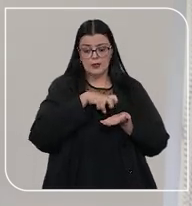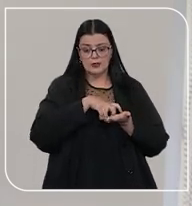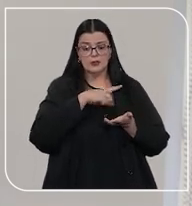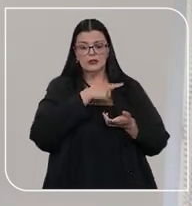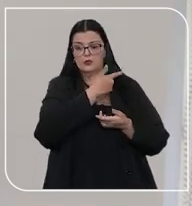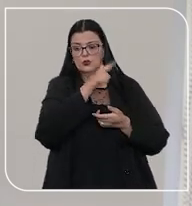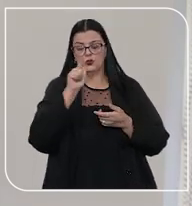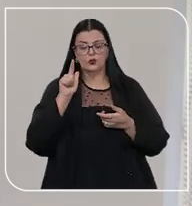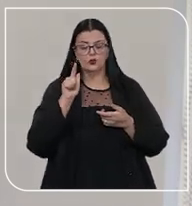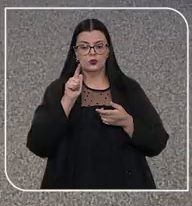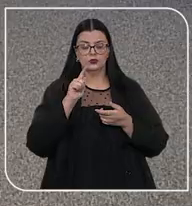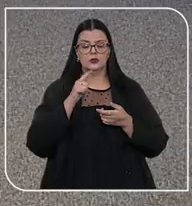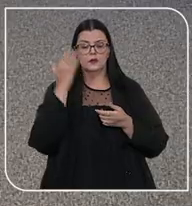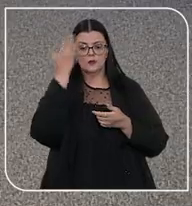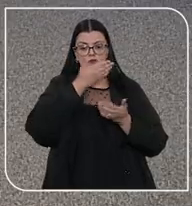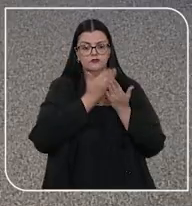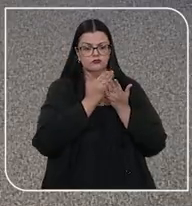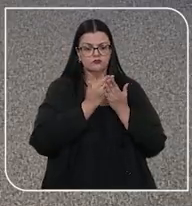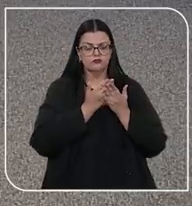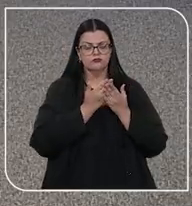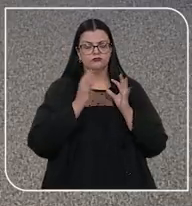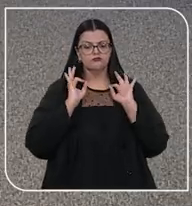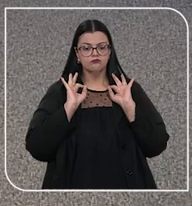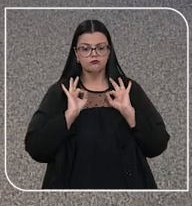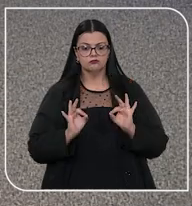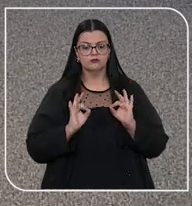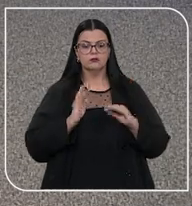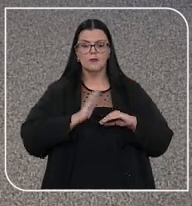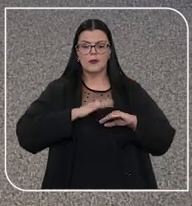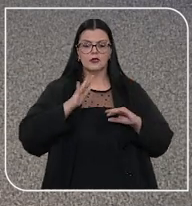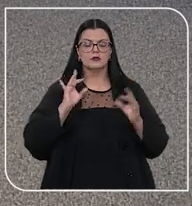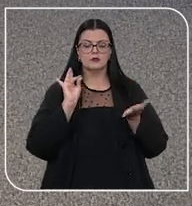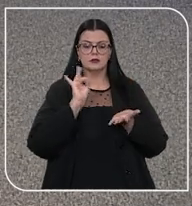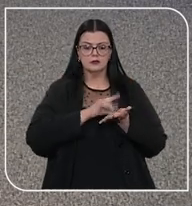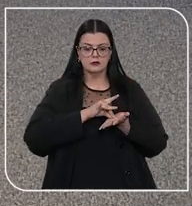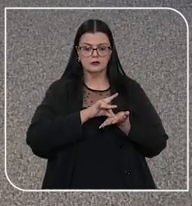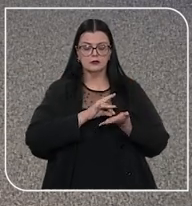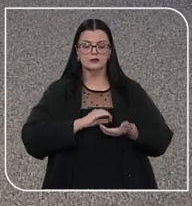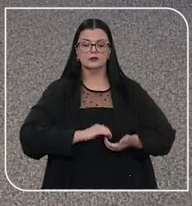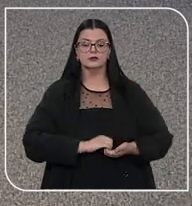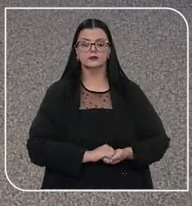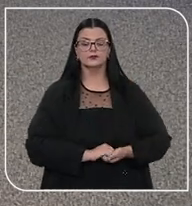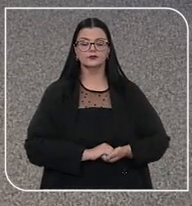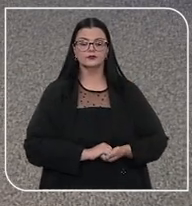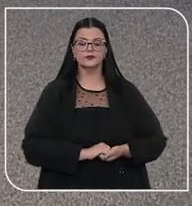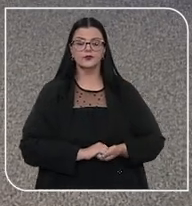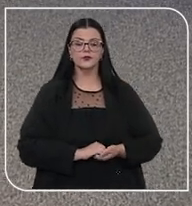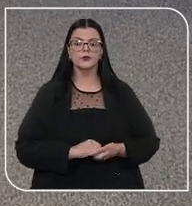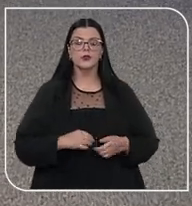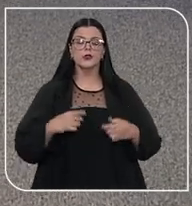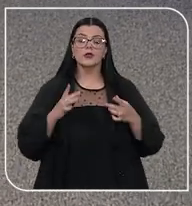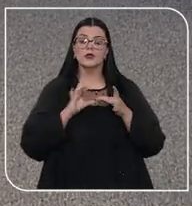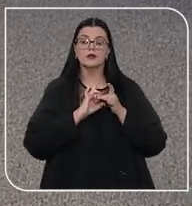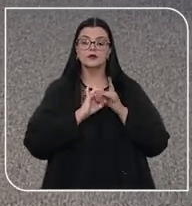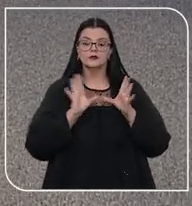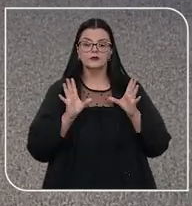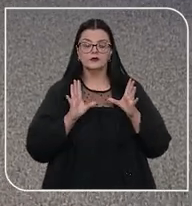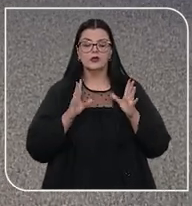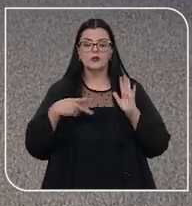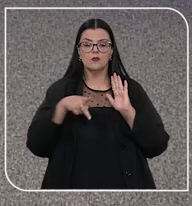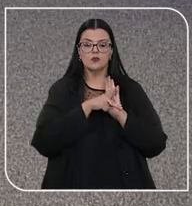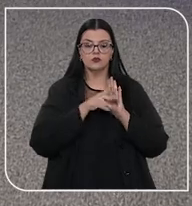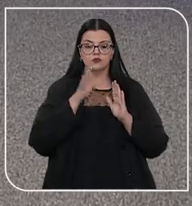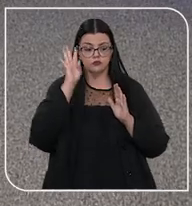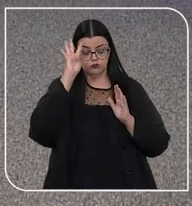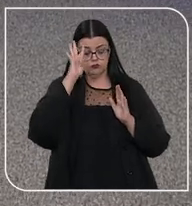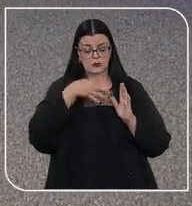aplicadas com base em provas mais robustas e com base em provas mais concretas. É válida a ordem